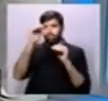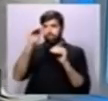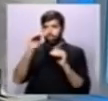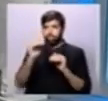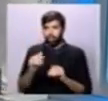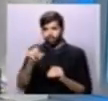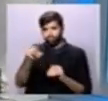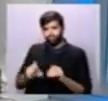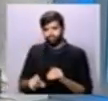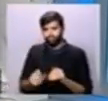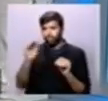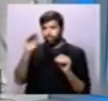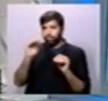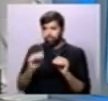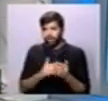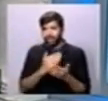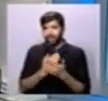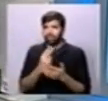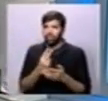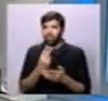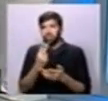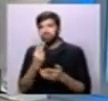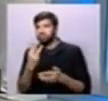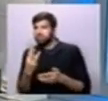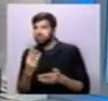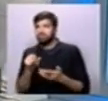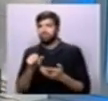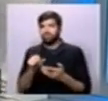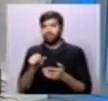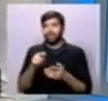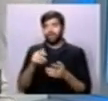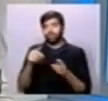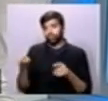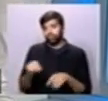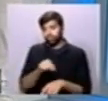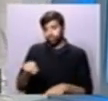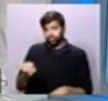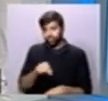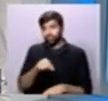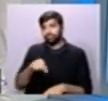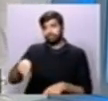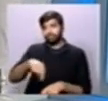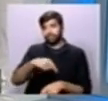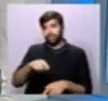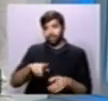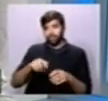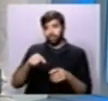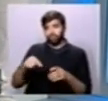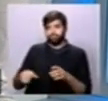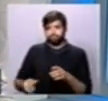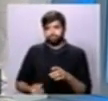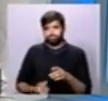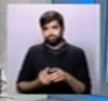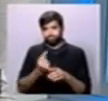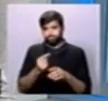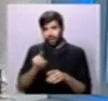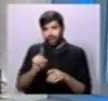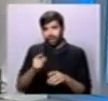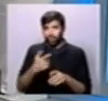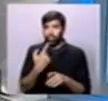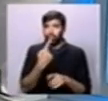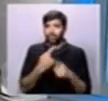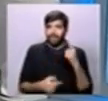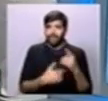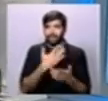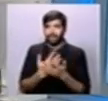dia para cerca de 2 metros a 3 metros. Na costa sul as ondas são de sueste e com 1,5 metro a 2,5